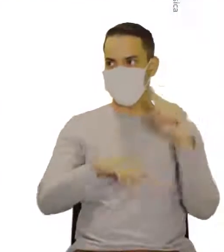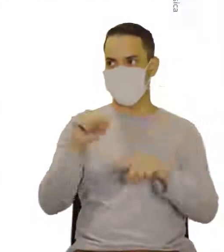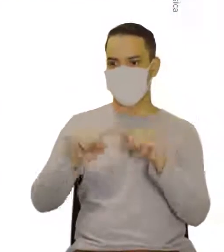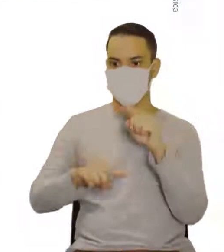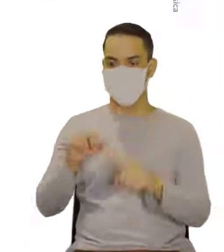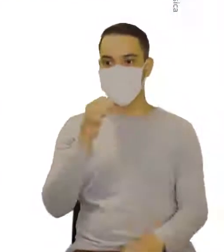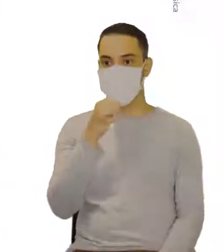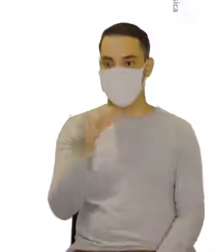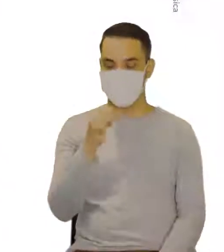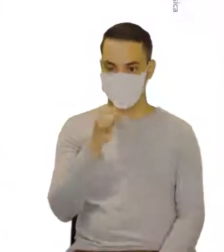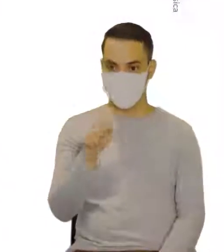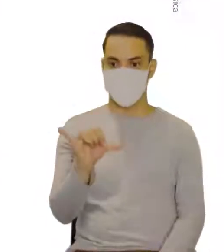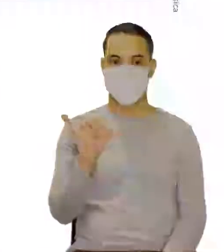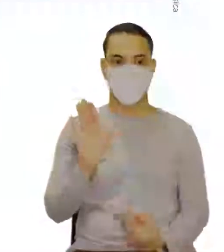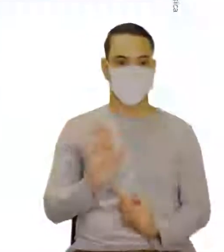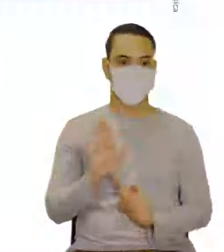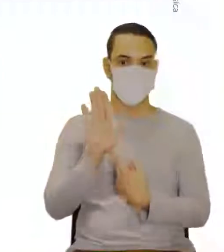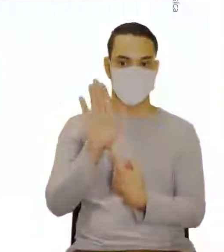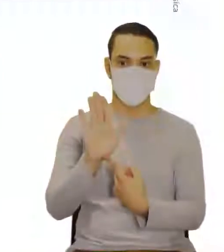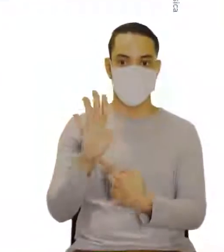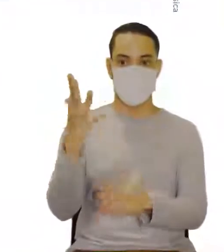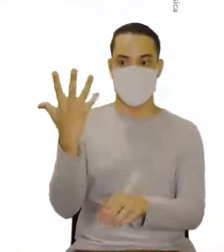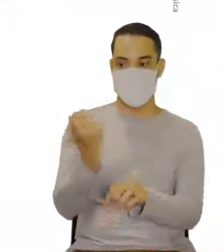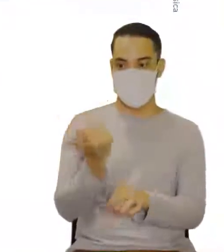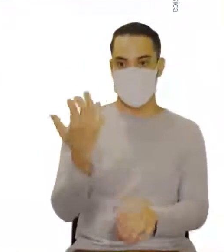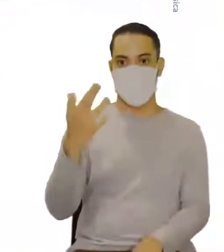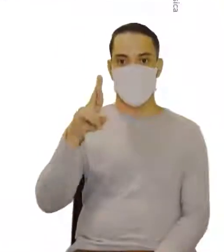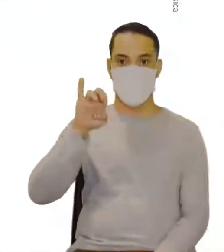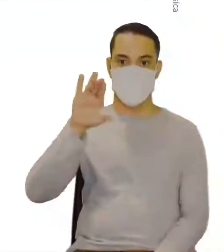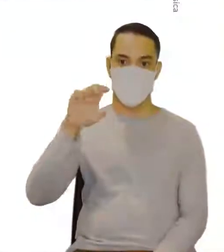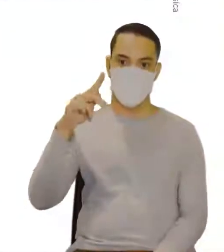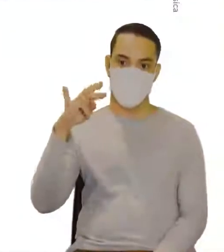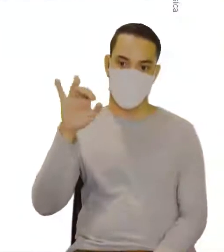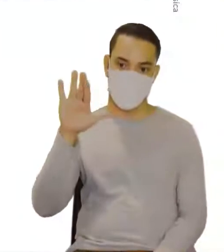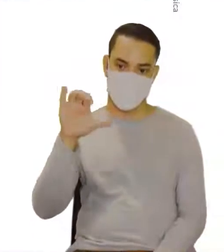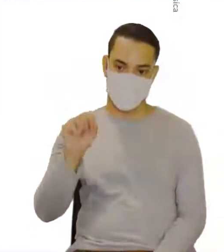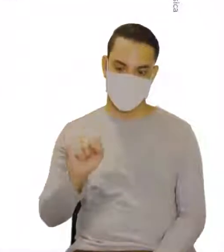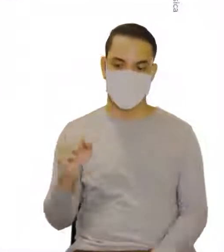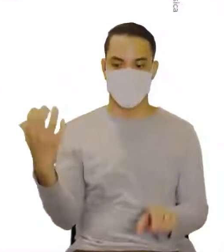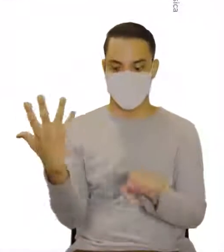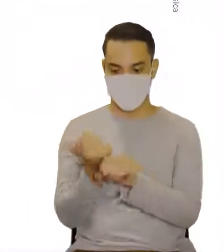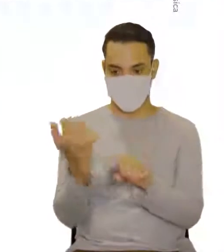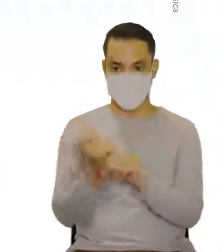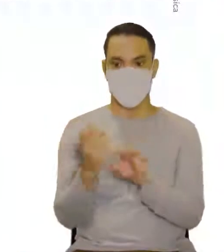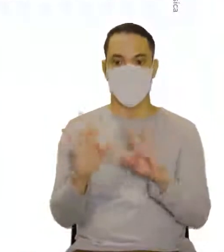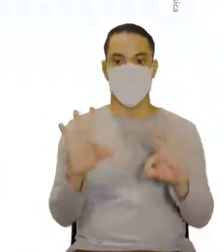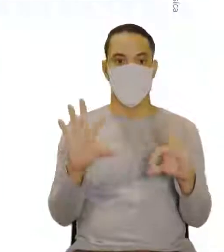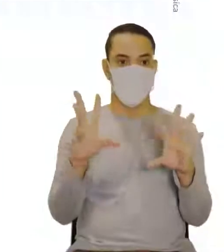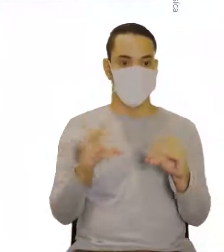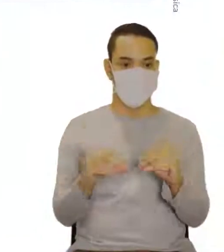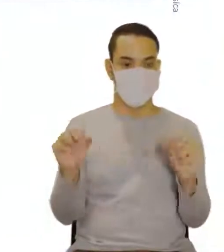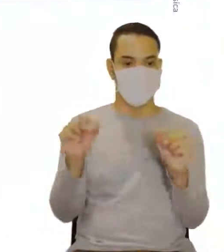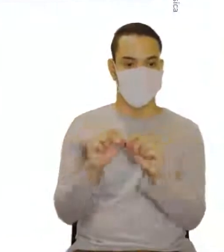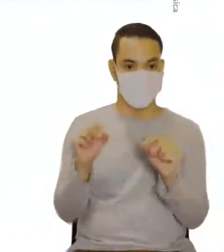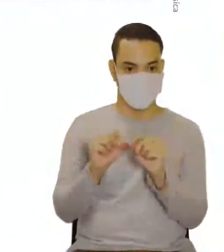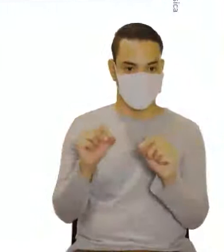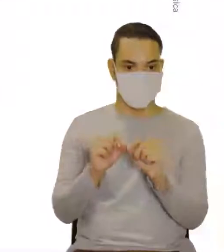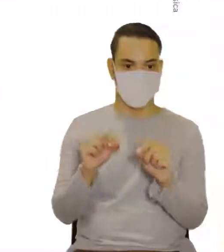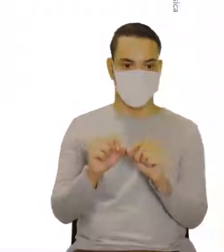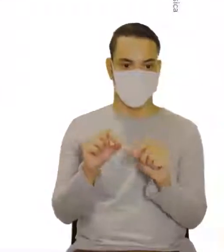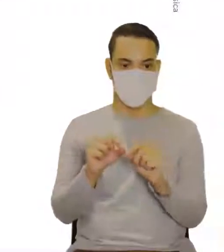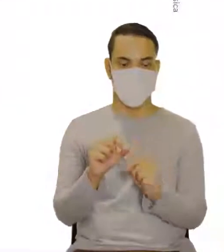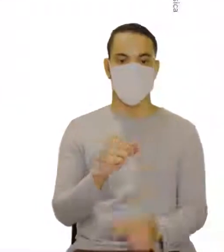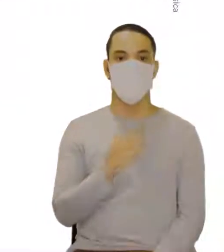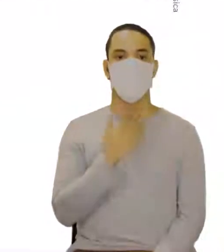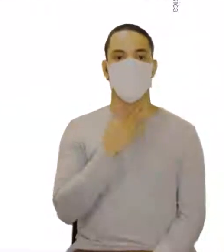nossos receptores, ok? Como eu falei para vocês, do mesmo jeito que associamos resistores,